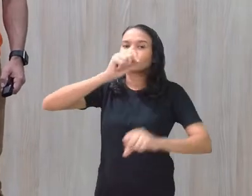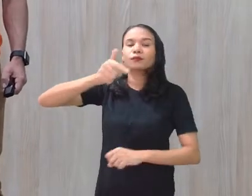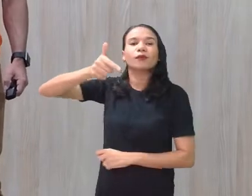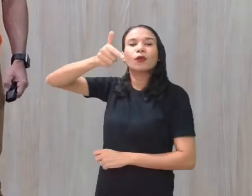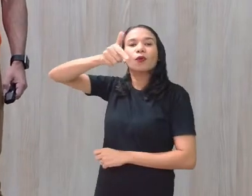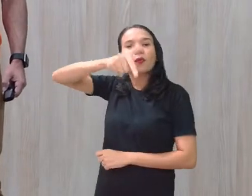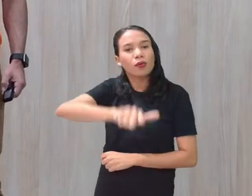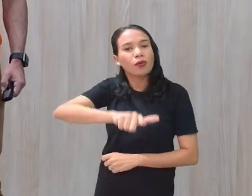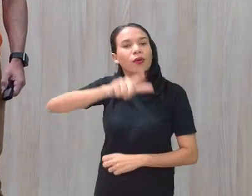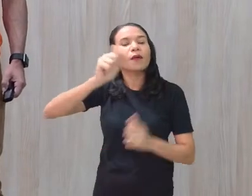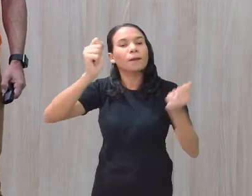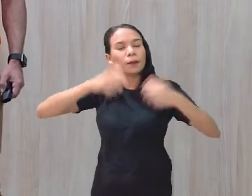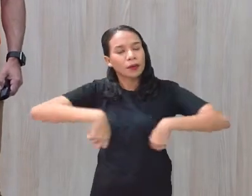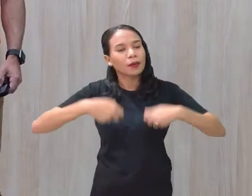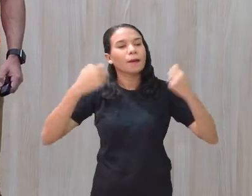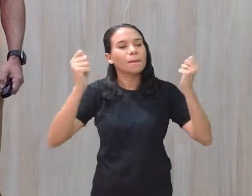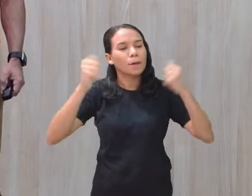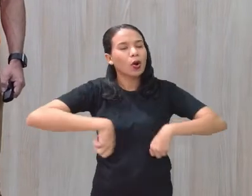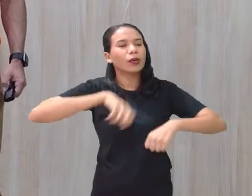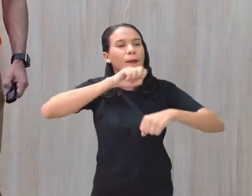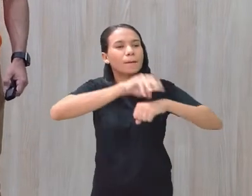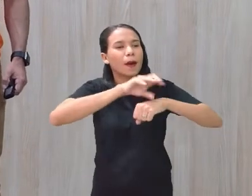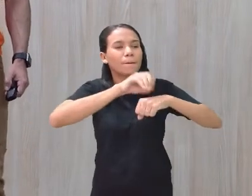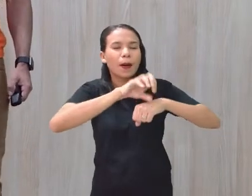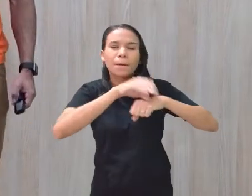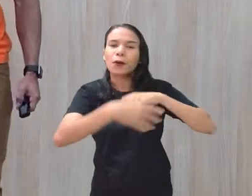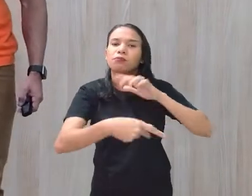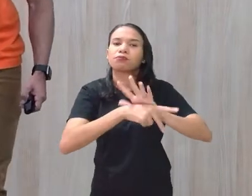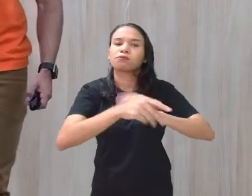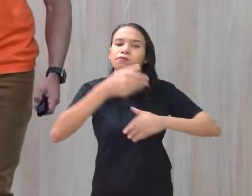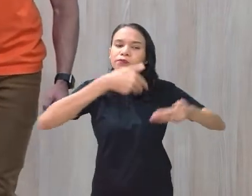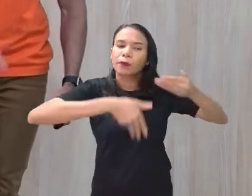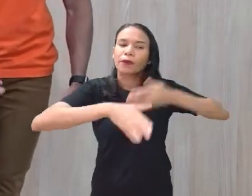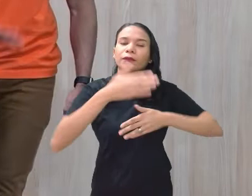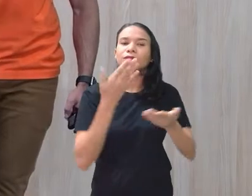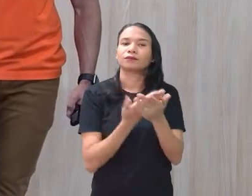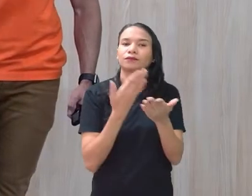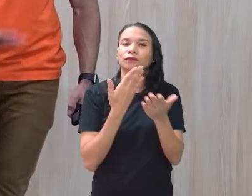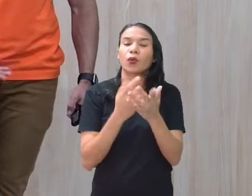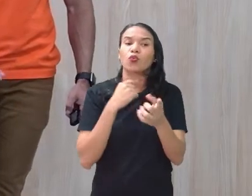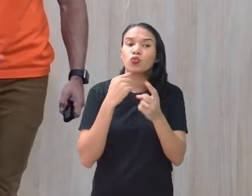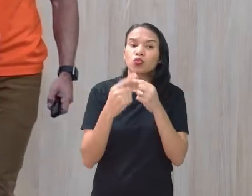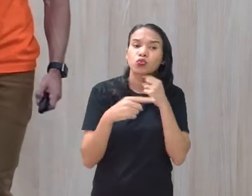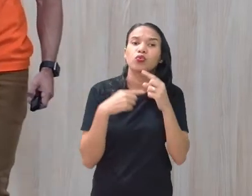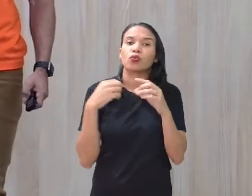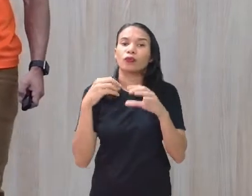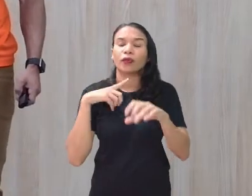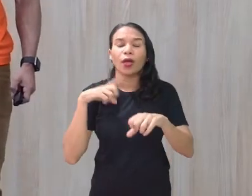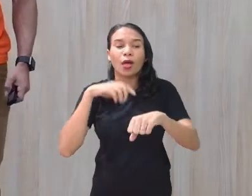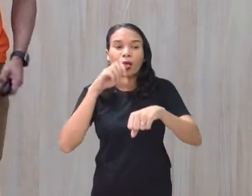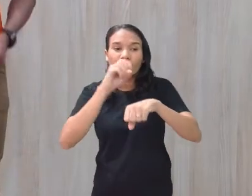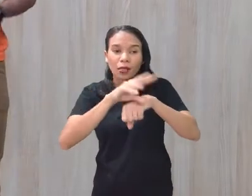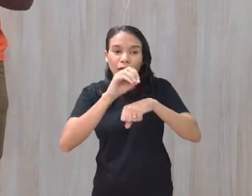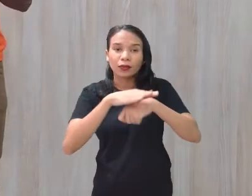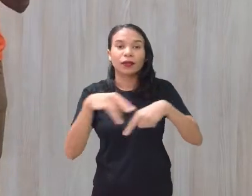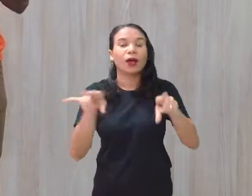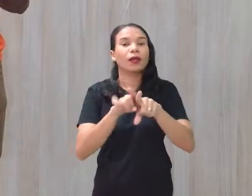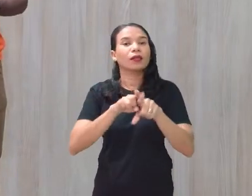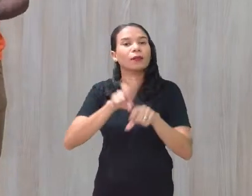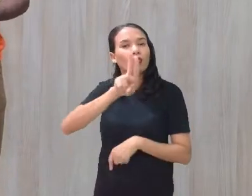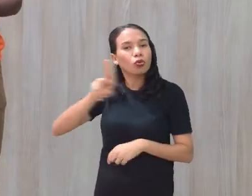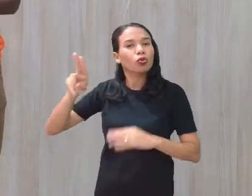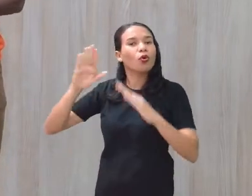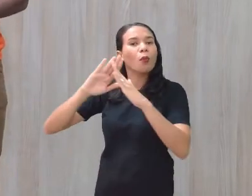vez, comente no chat, participe da aula, mande as suas dúvidas, sugestões, o seu nome, a escola que